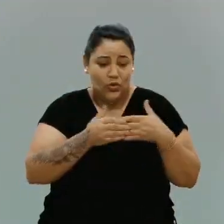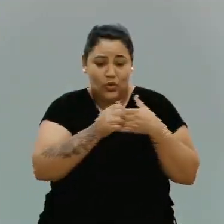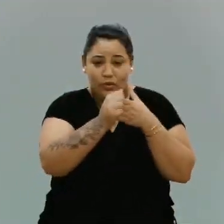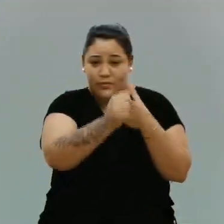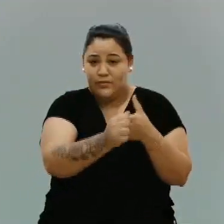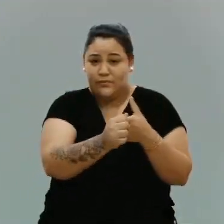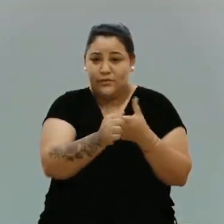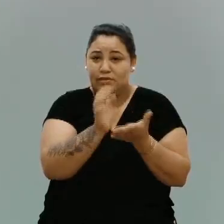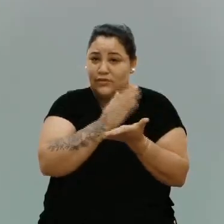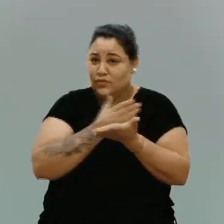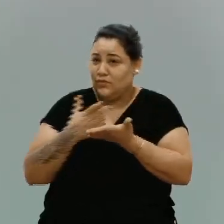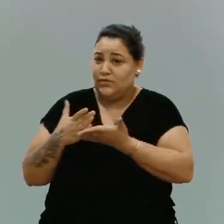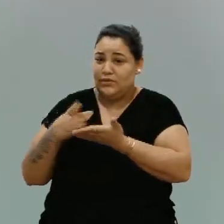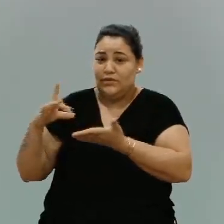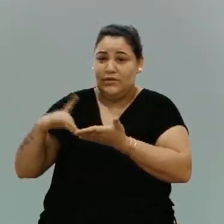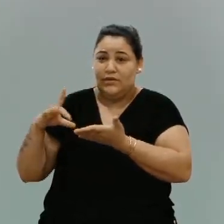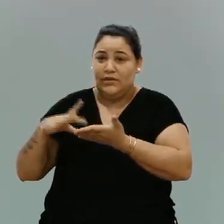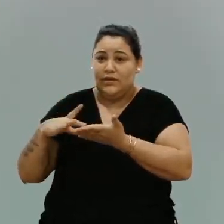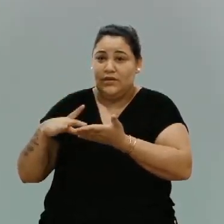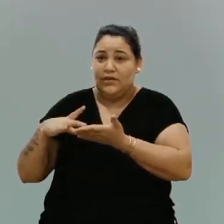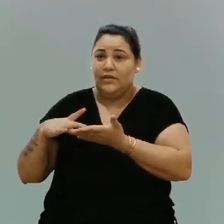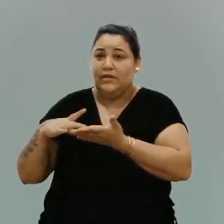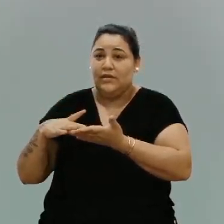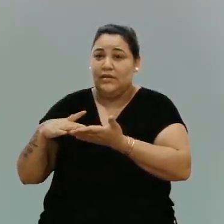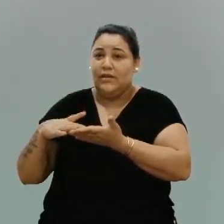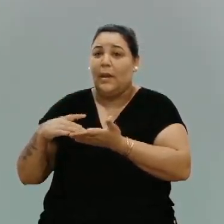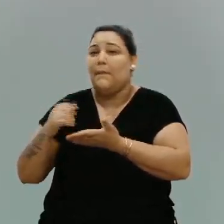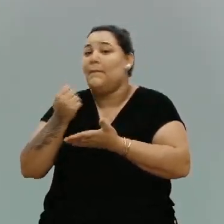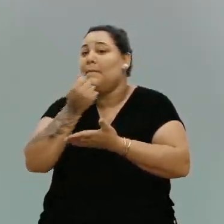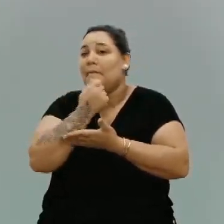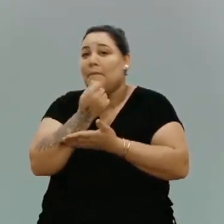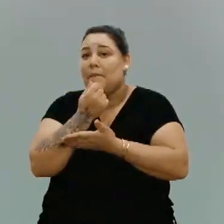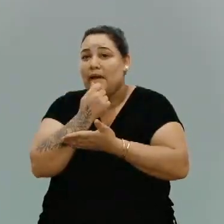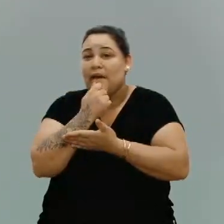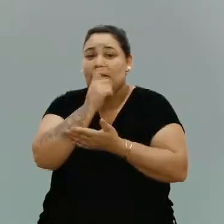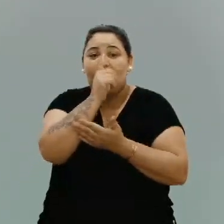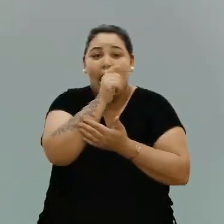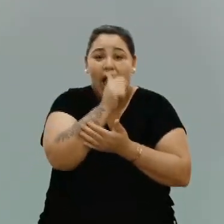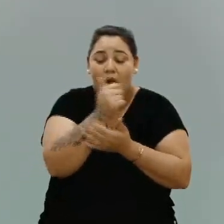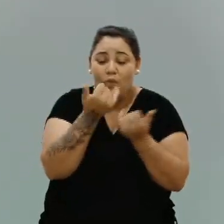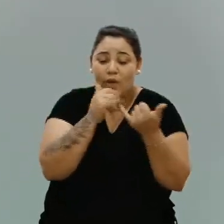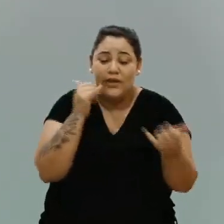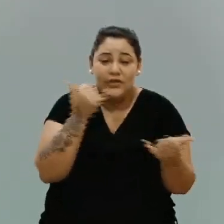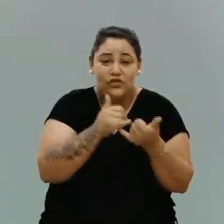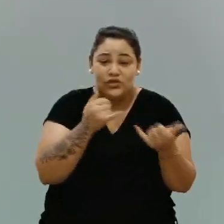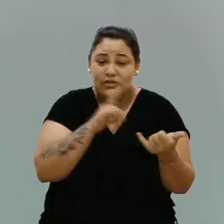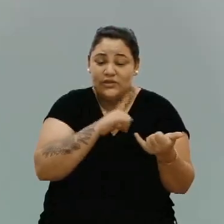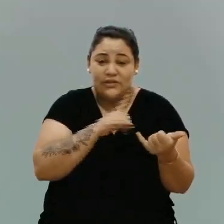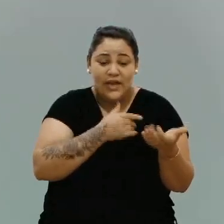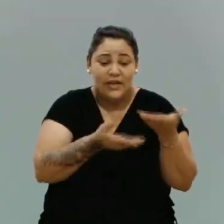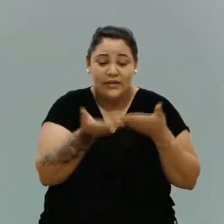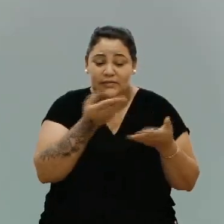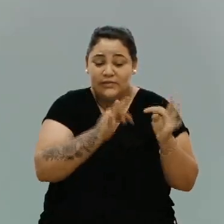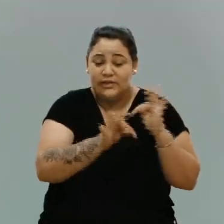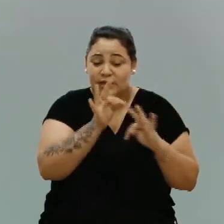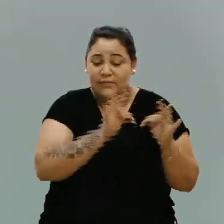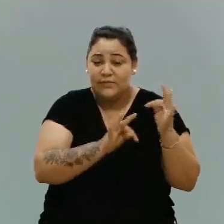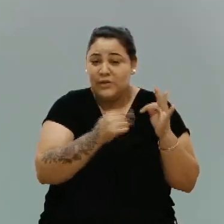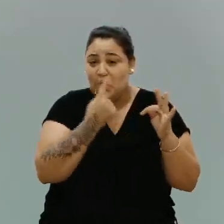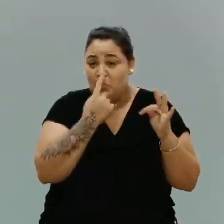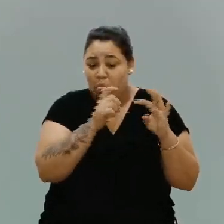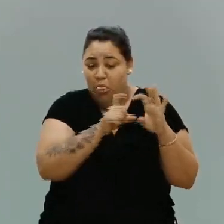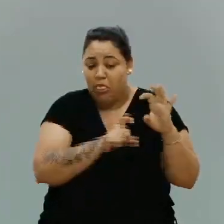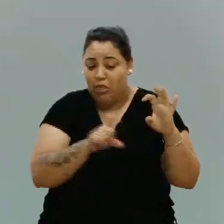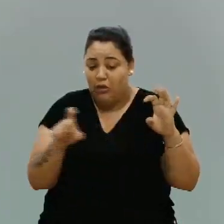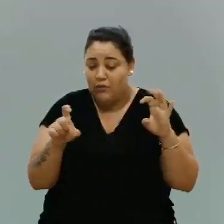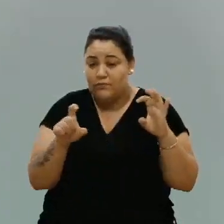início, que inclusive tem asfalto, água, energia elétrica, tratamento de esgoto, escola a 100 metros dos locais. Então,